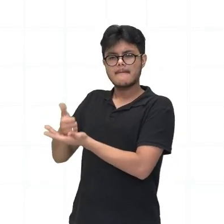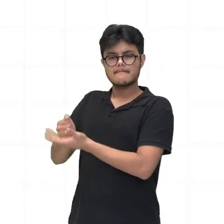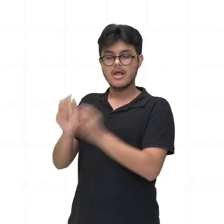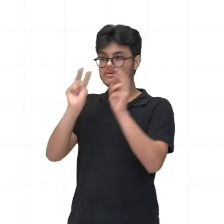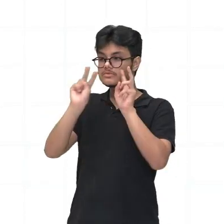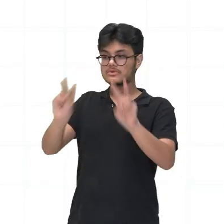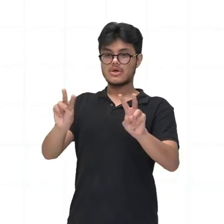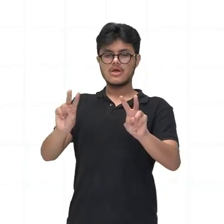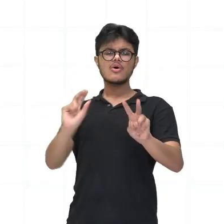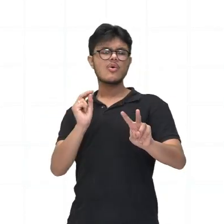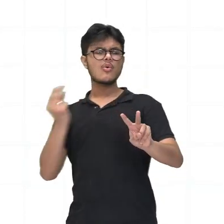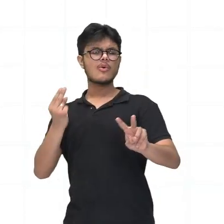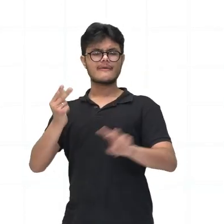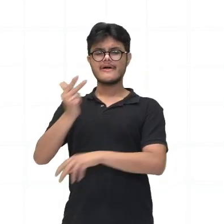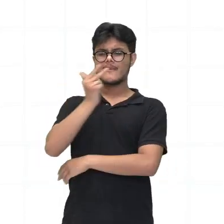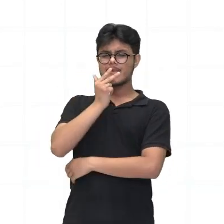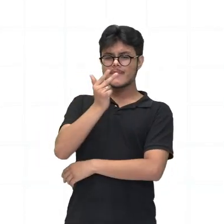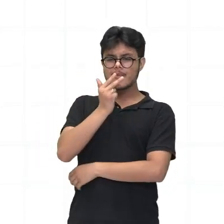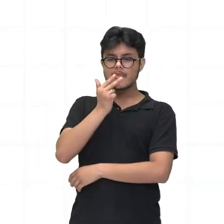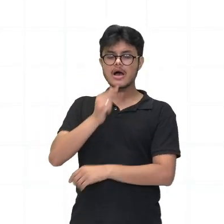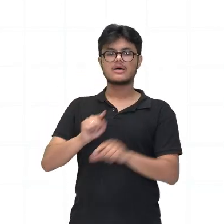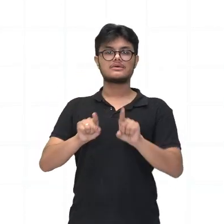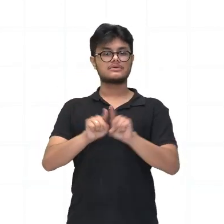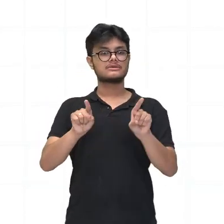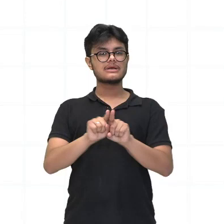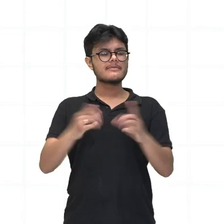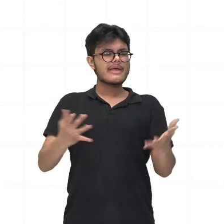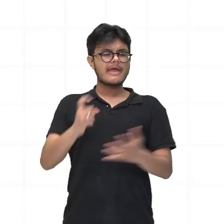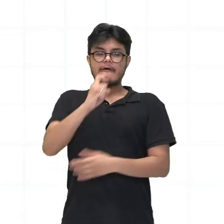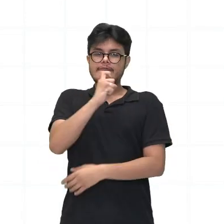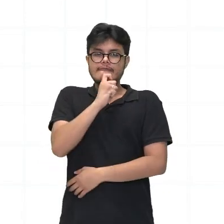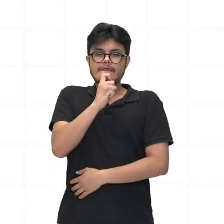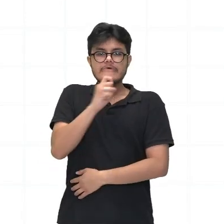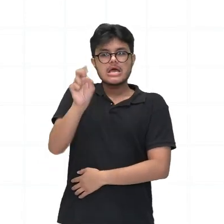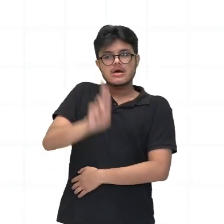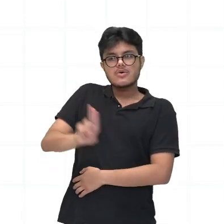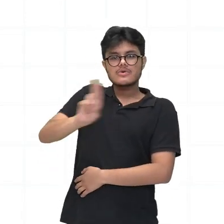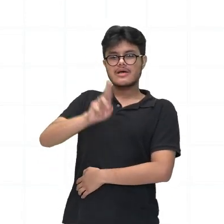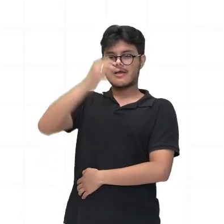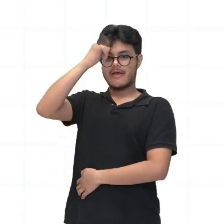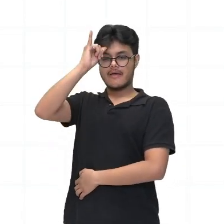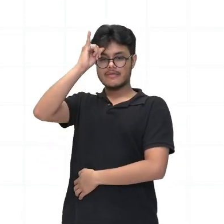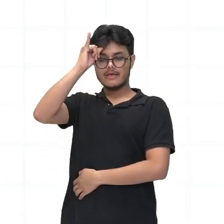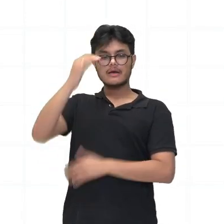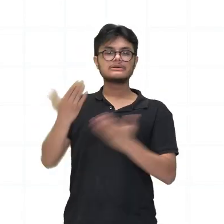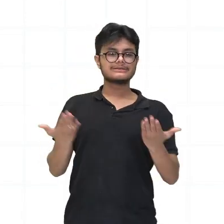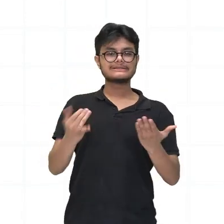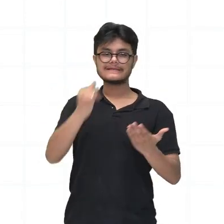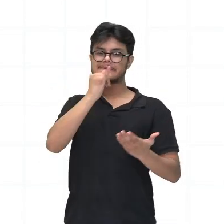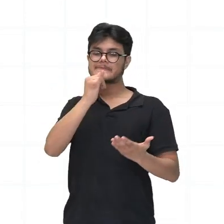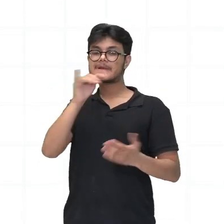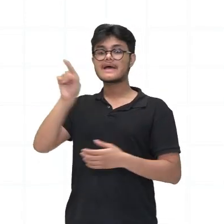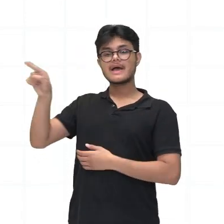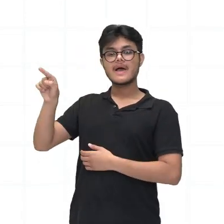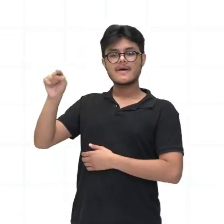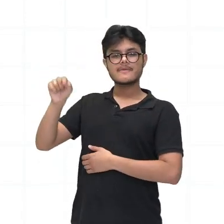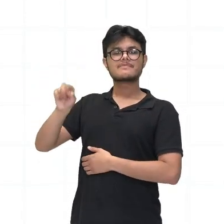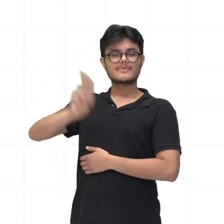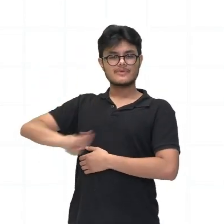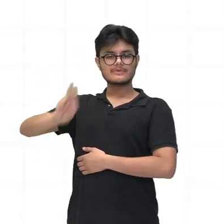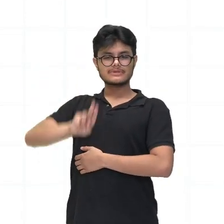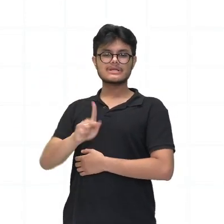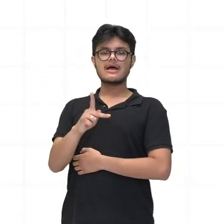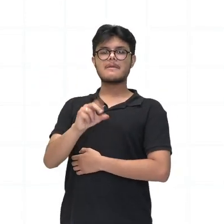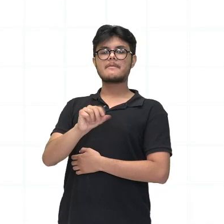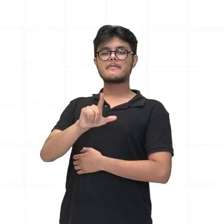que fume, ou que me aqueça do frio, né? Então, note aí, de novo, o